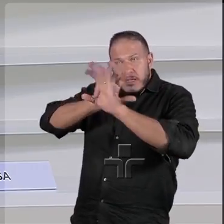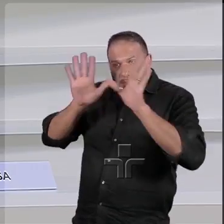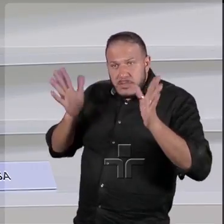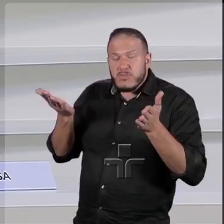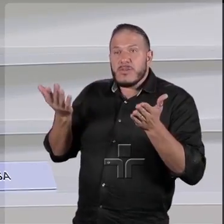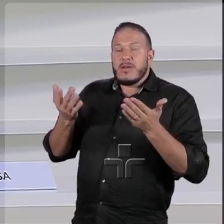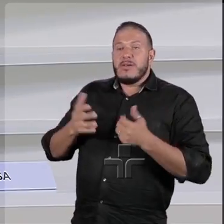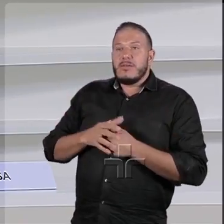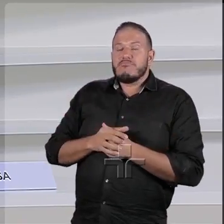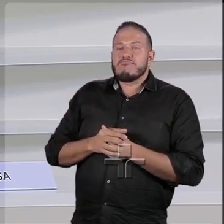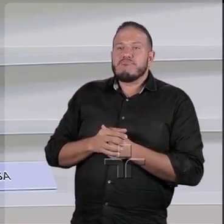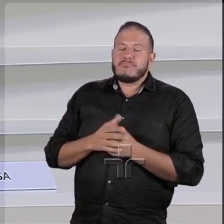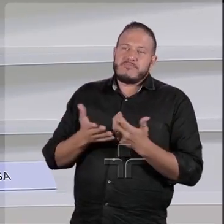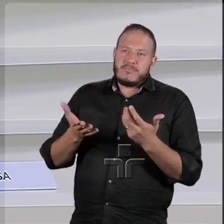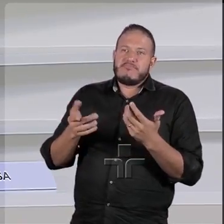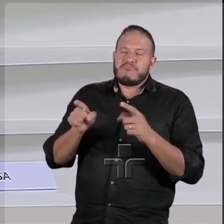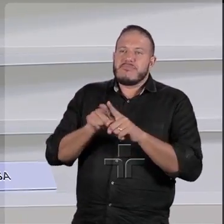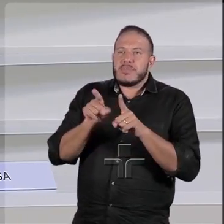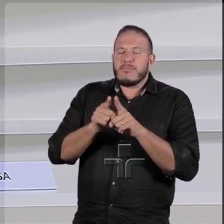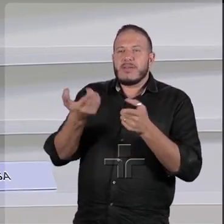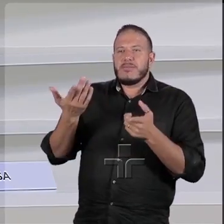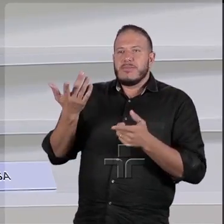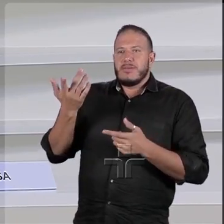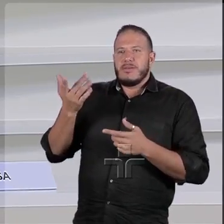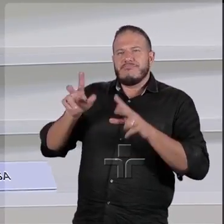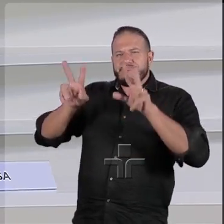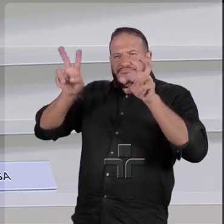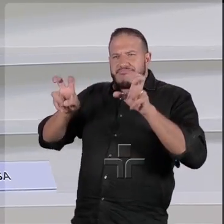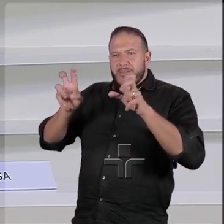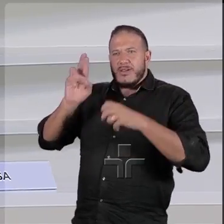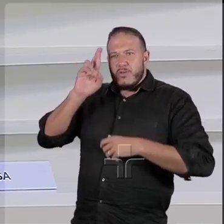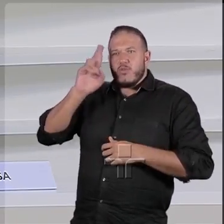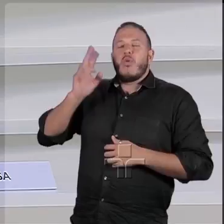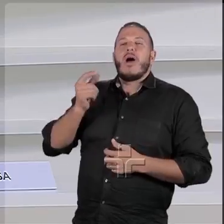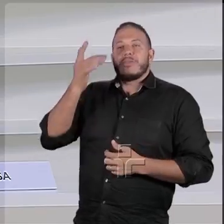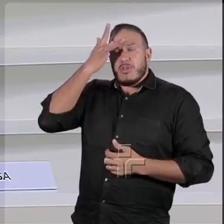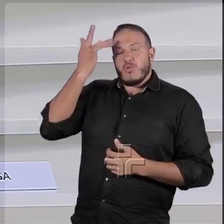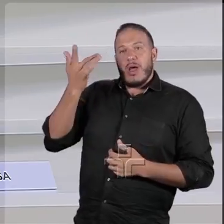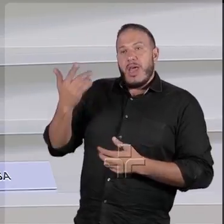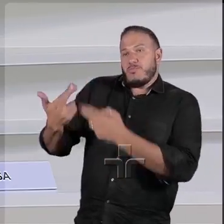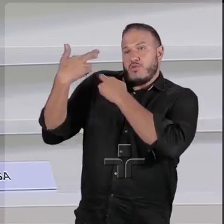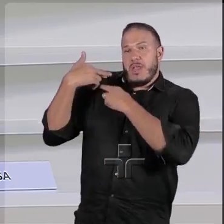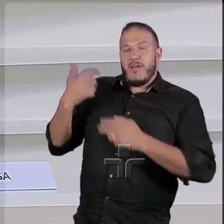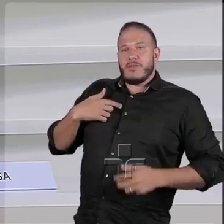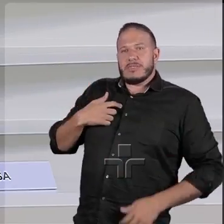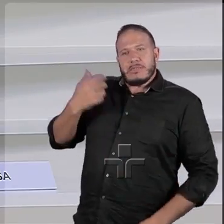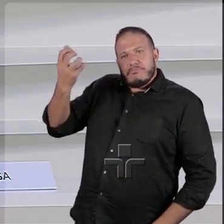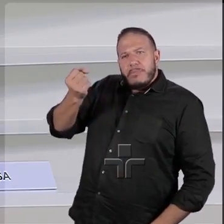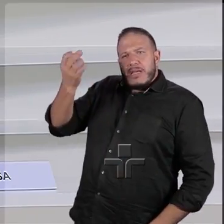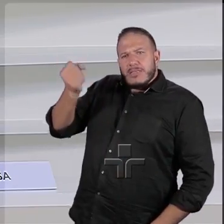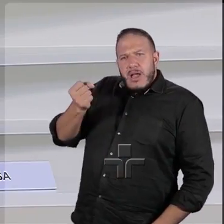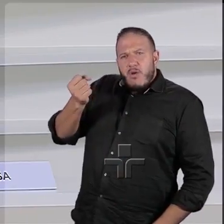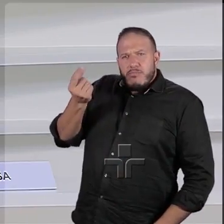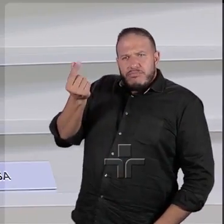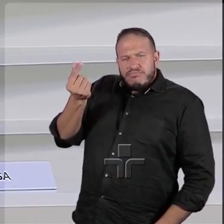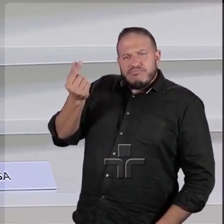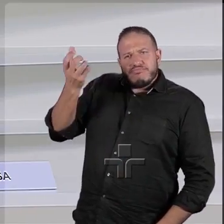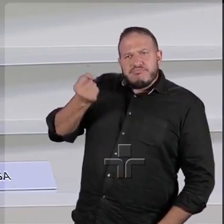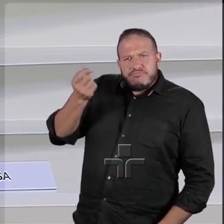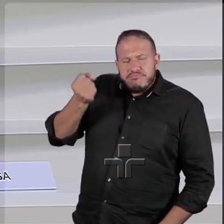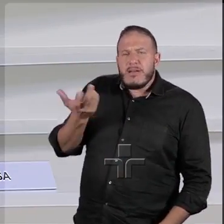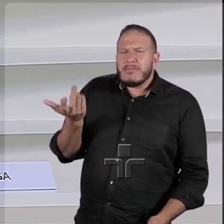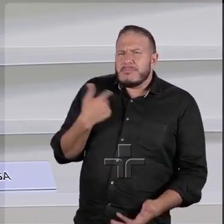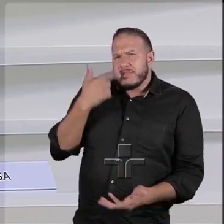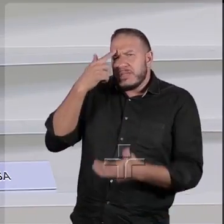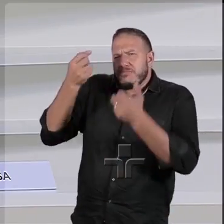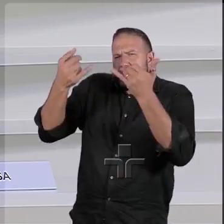e os donos dessas pensões também deveriam se explicar. Porque quem